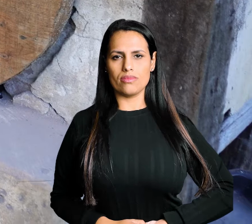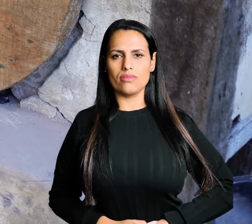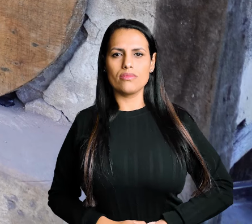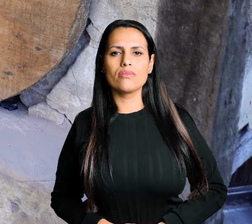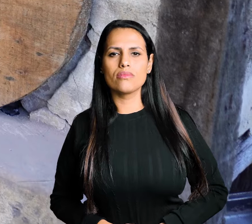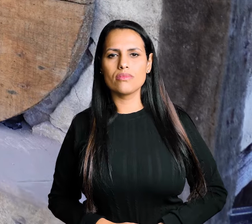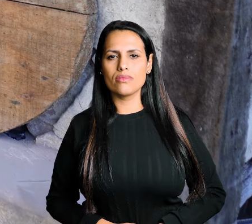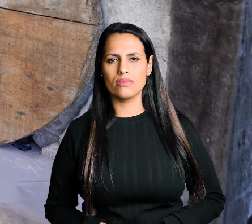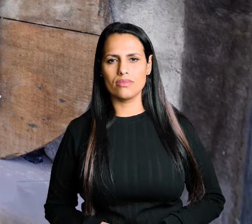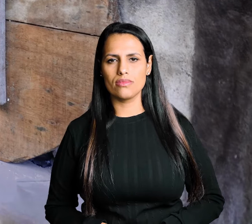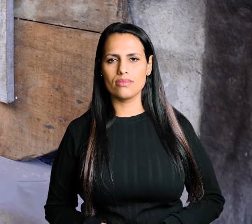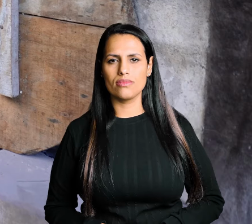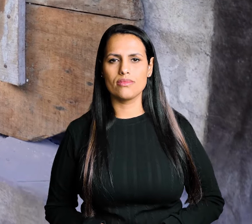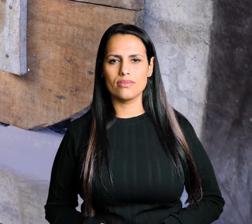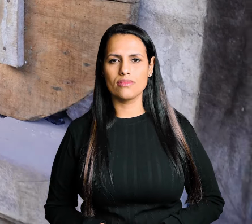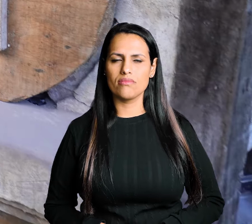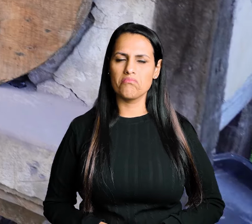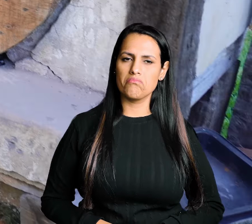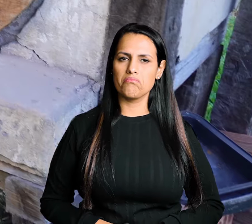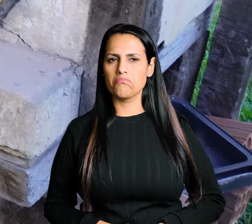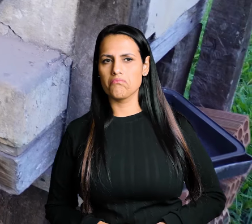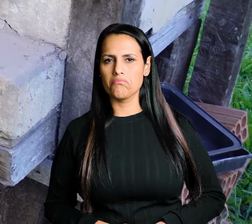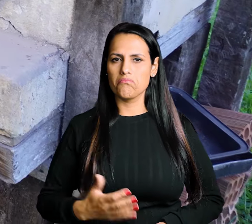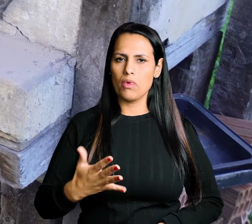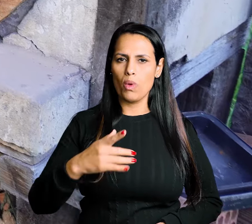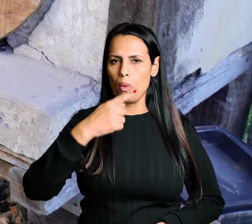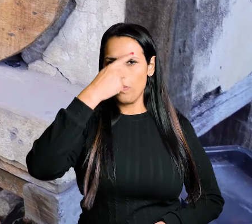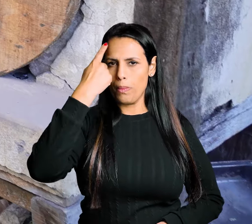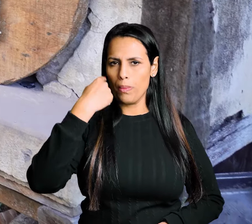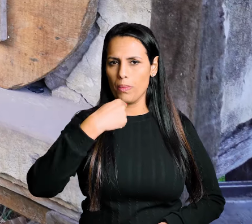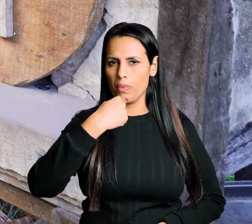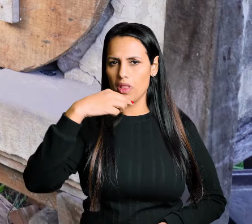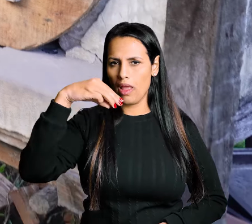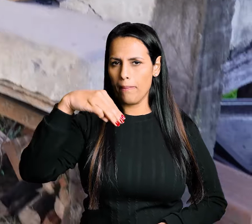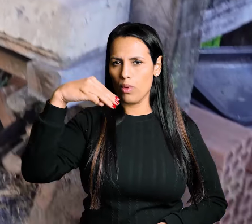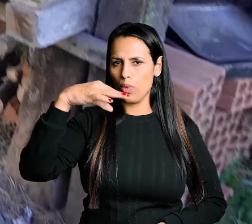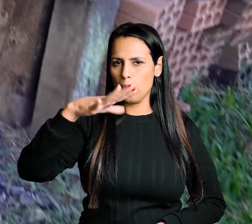Fecha aí e deixa aí uma meia hora.